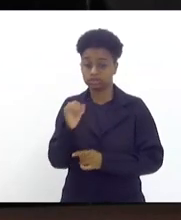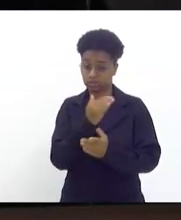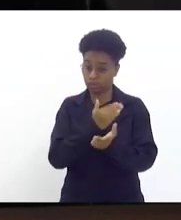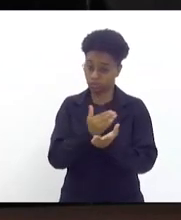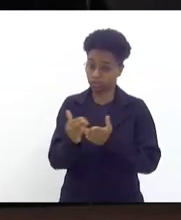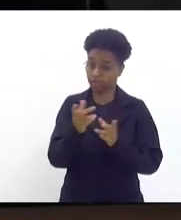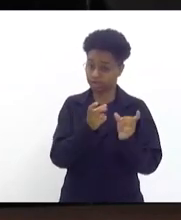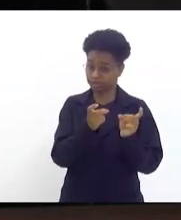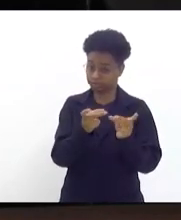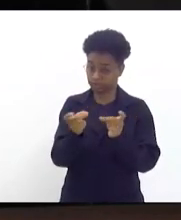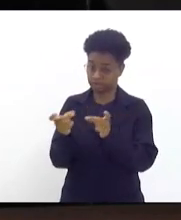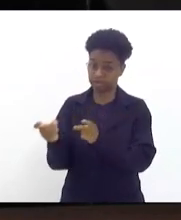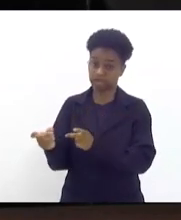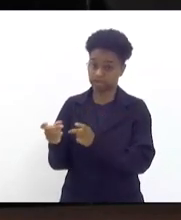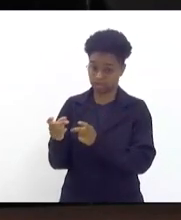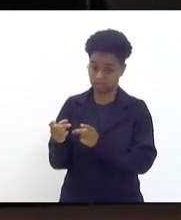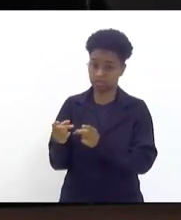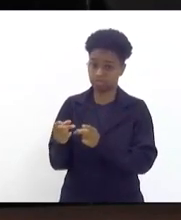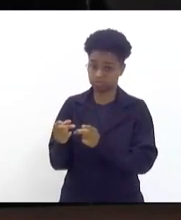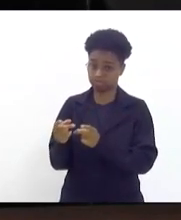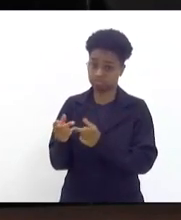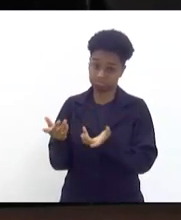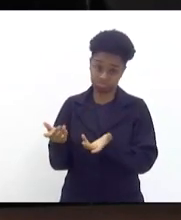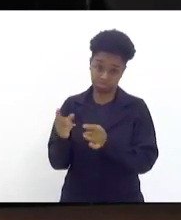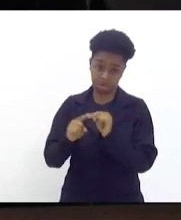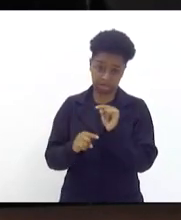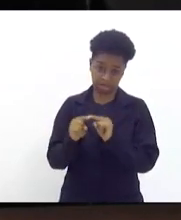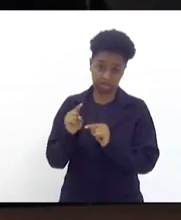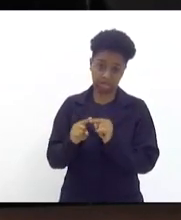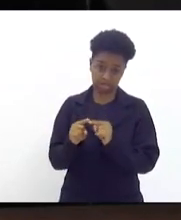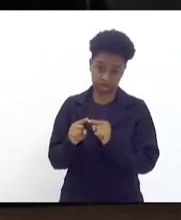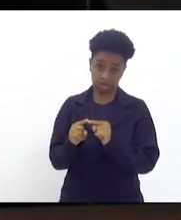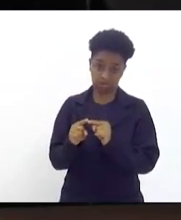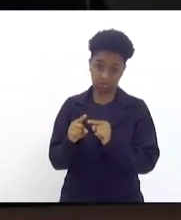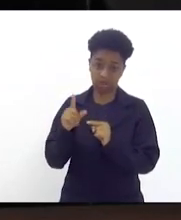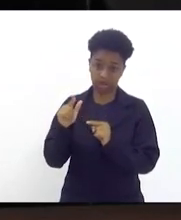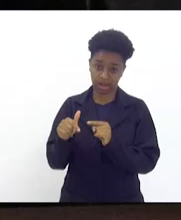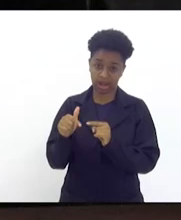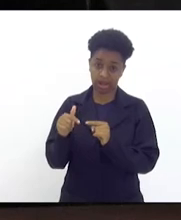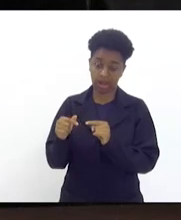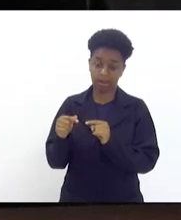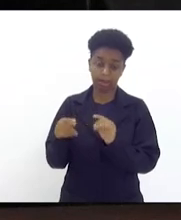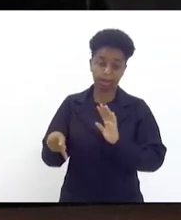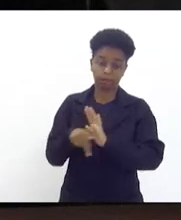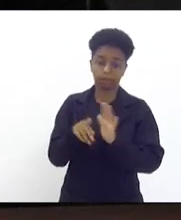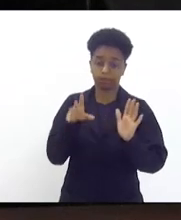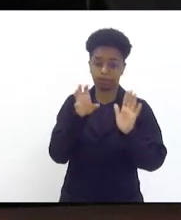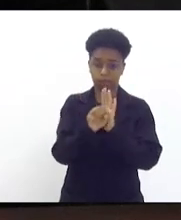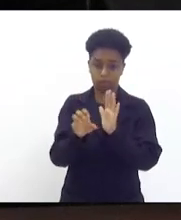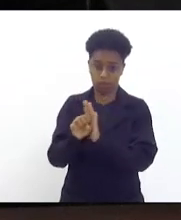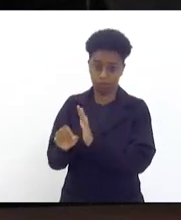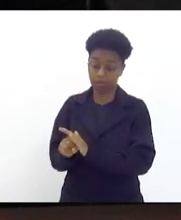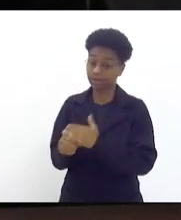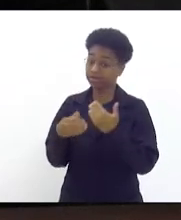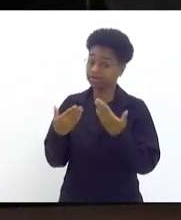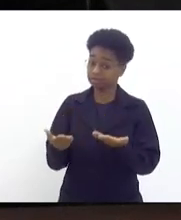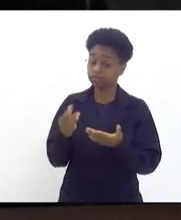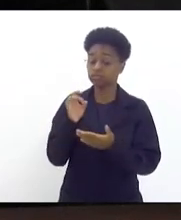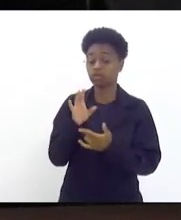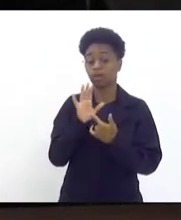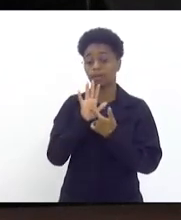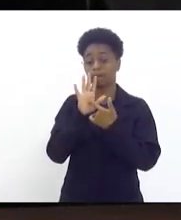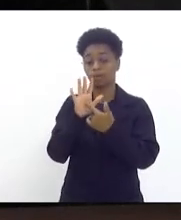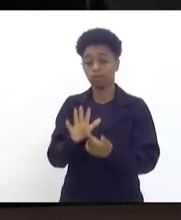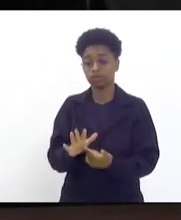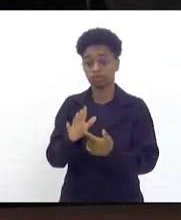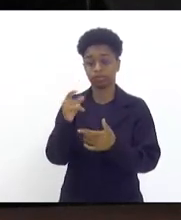e regular né de materiais que são objetos de furto Então é só para mostrar que